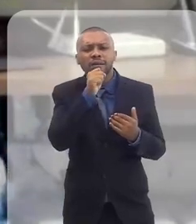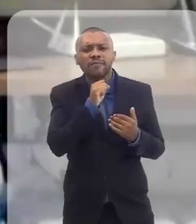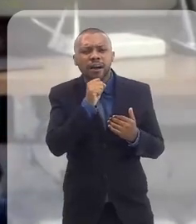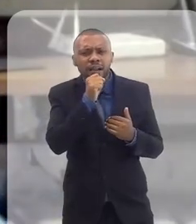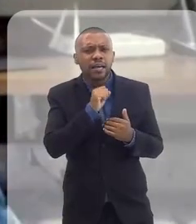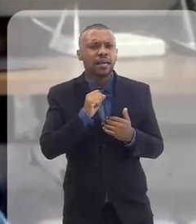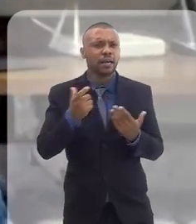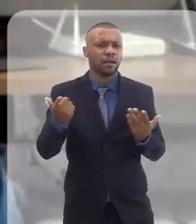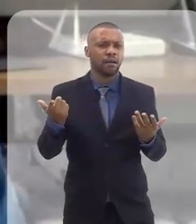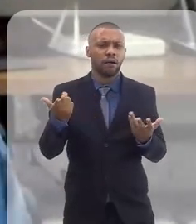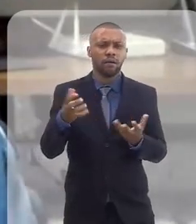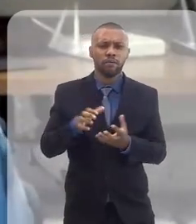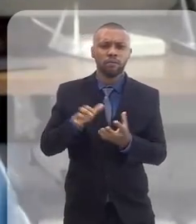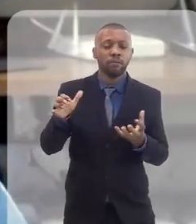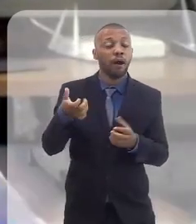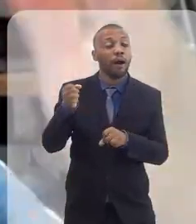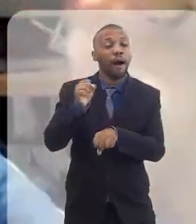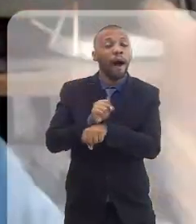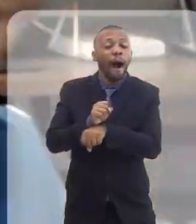os velhinhos.